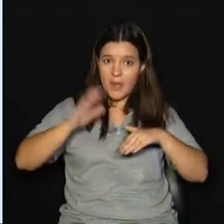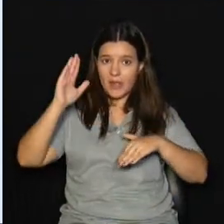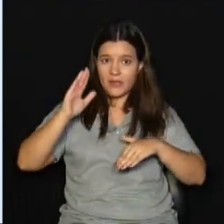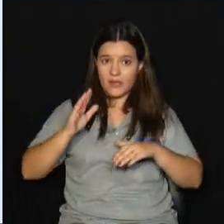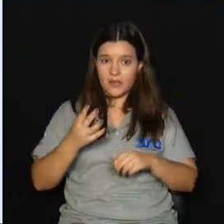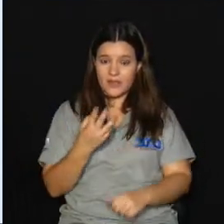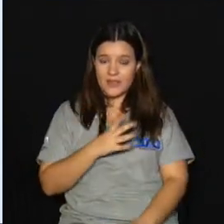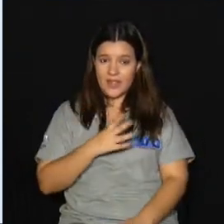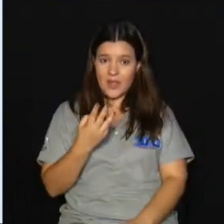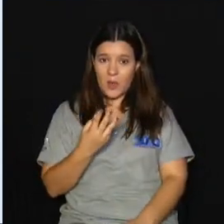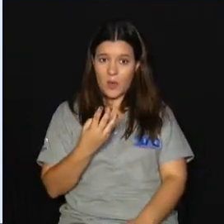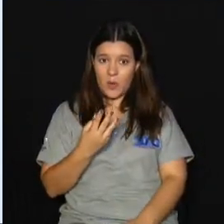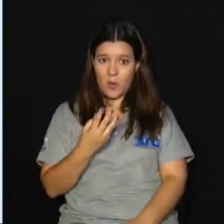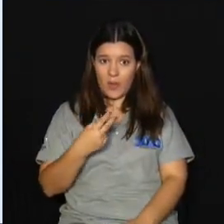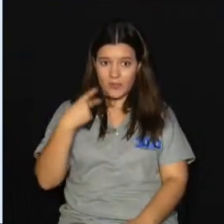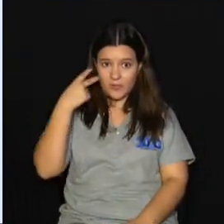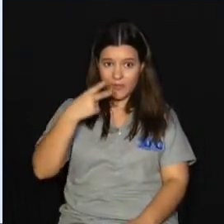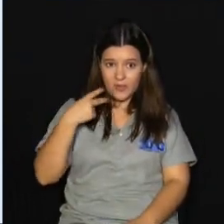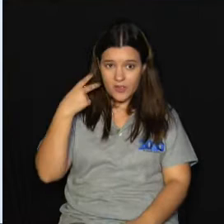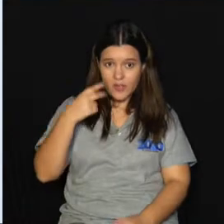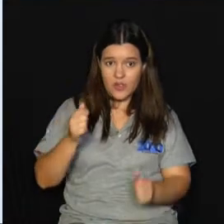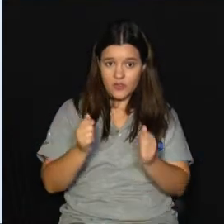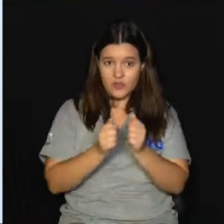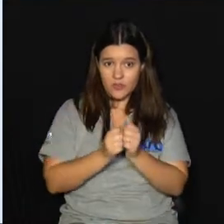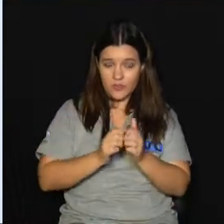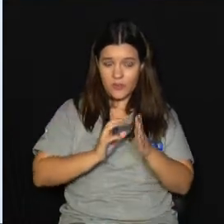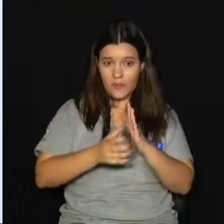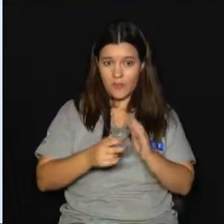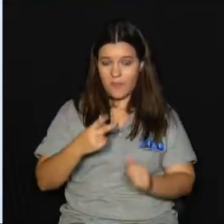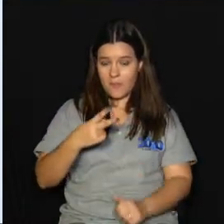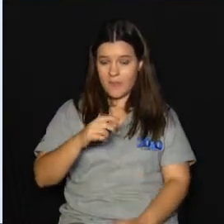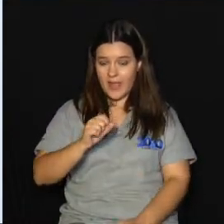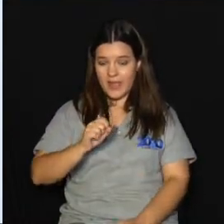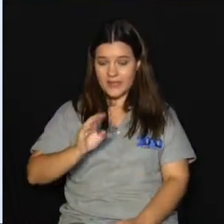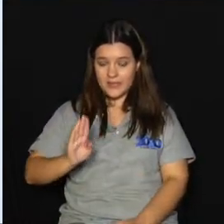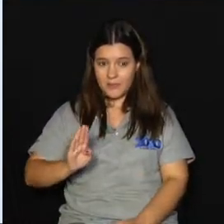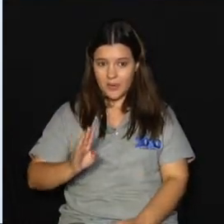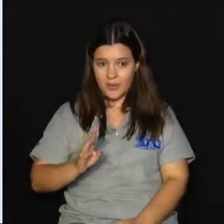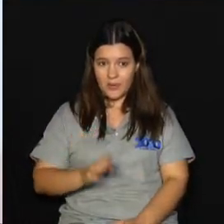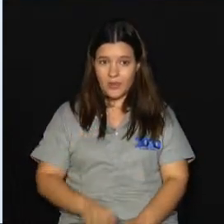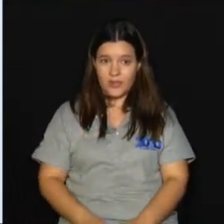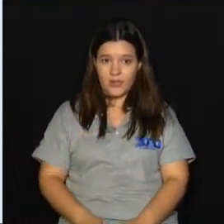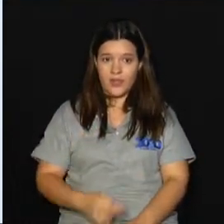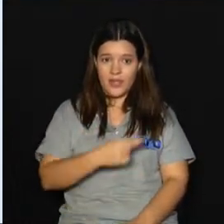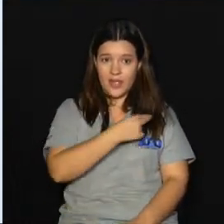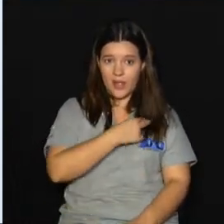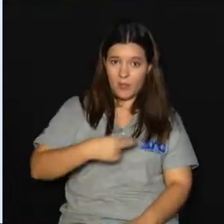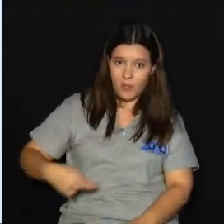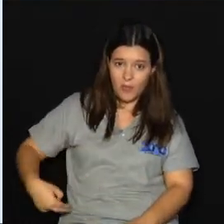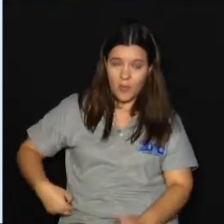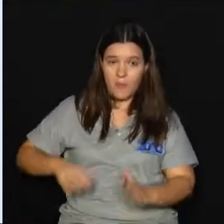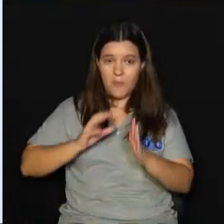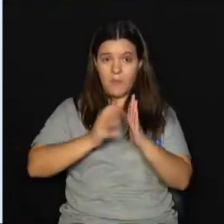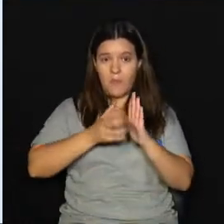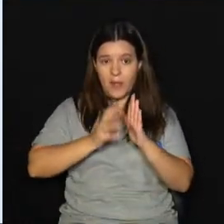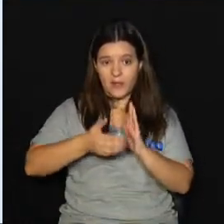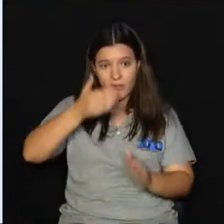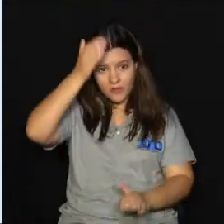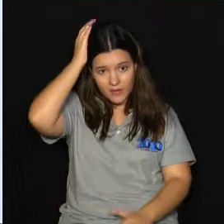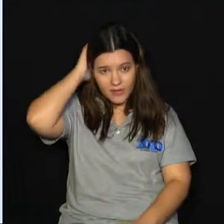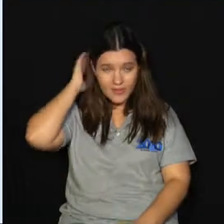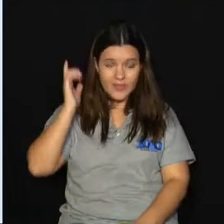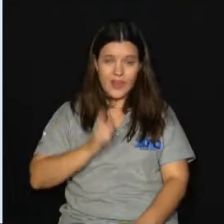com 4 cadeiras, junto com o PSB, que também está com 4 cadeiras, enquanto o Republicanos, que é o partido do Dário, ele está